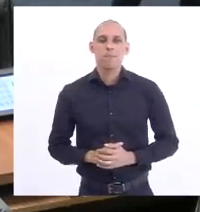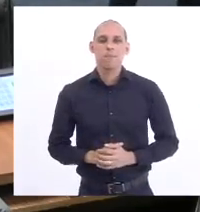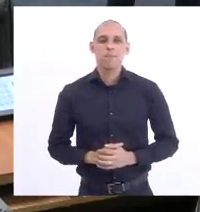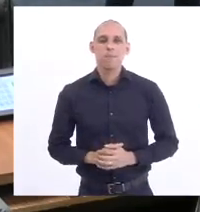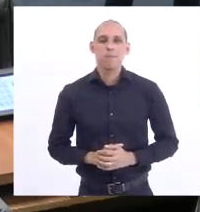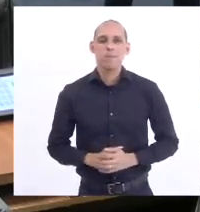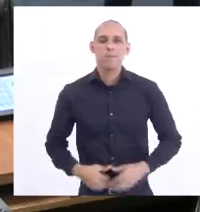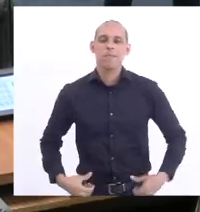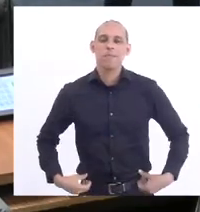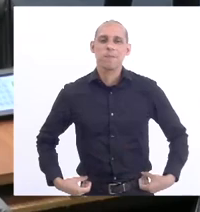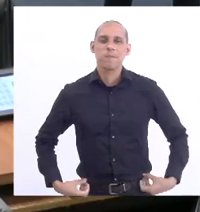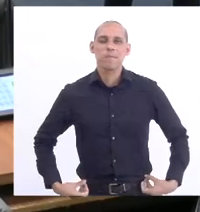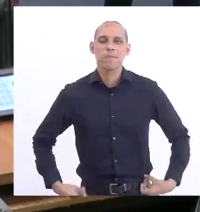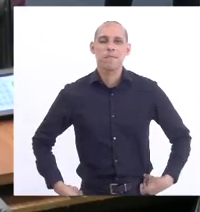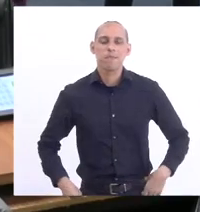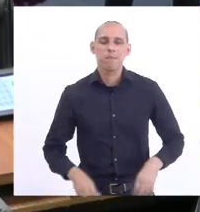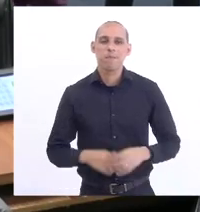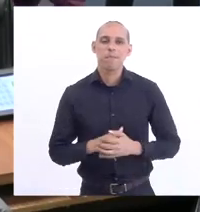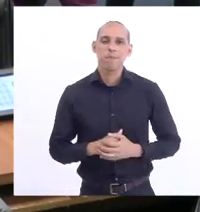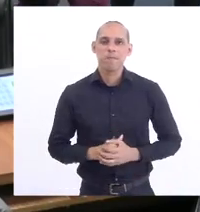desculpe.